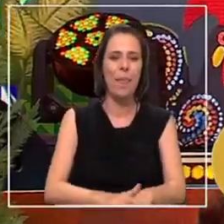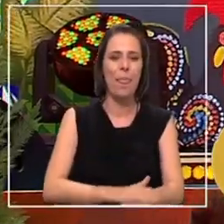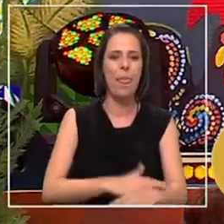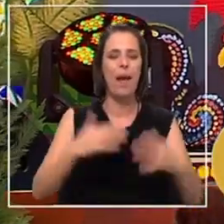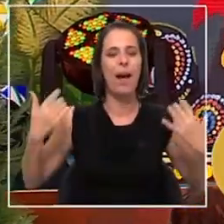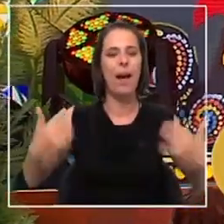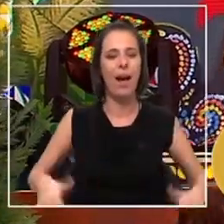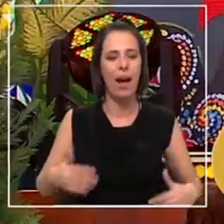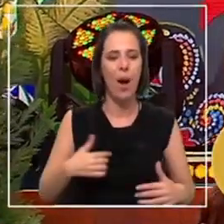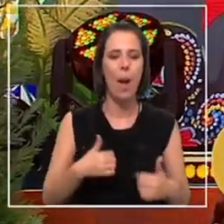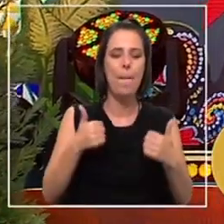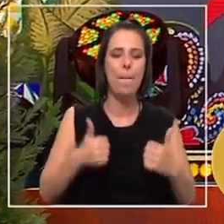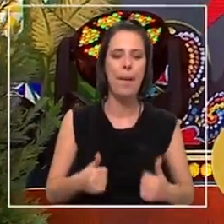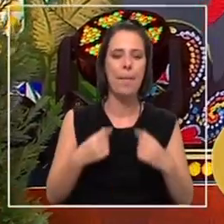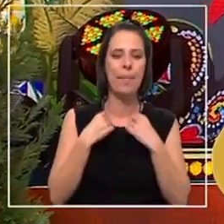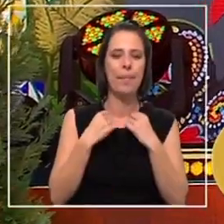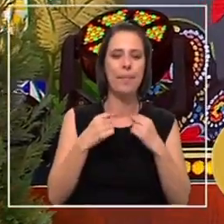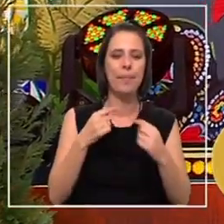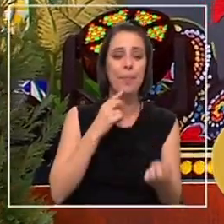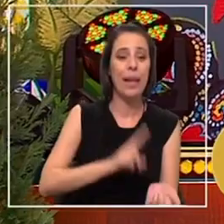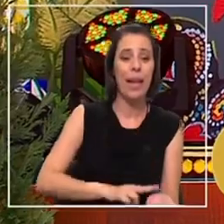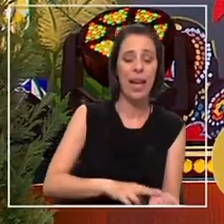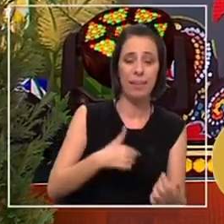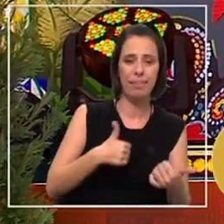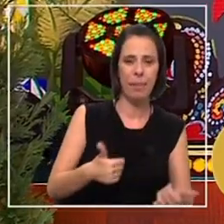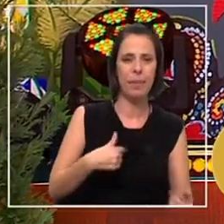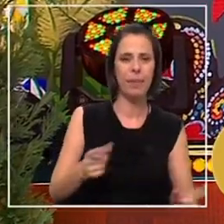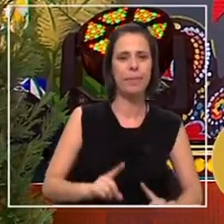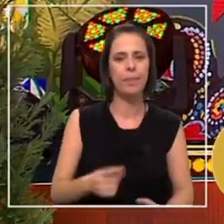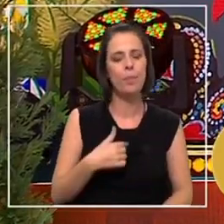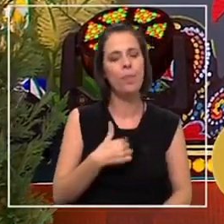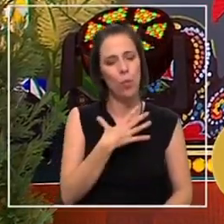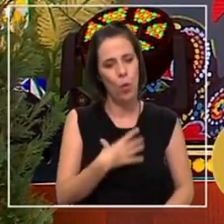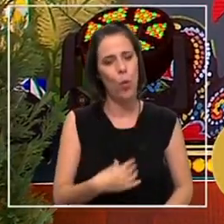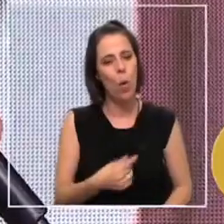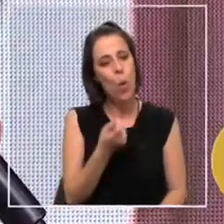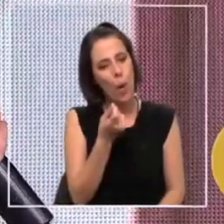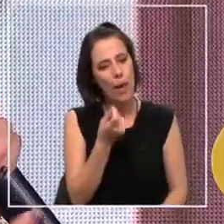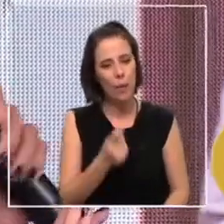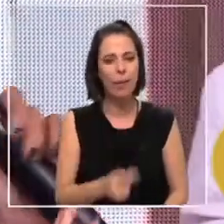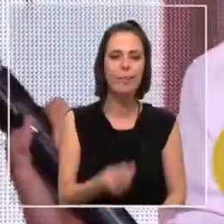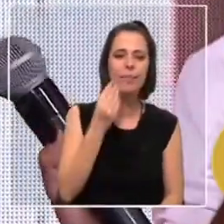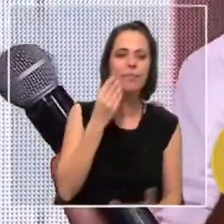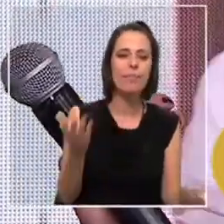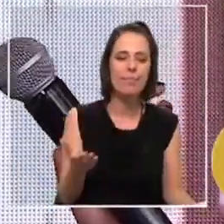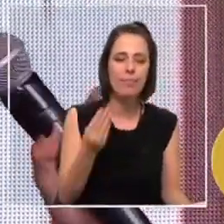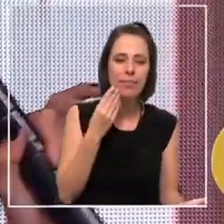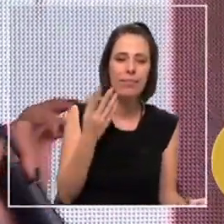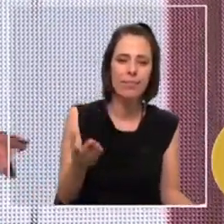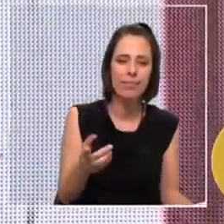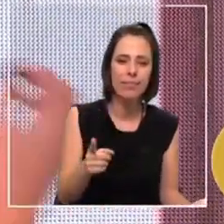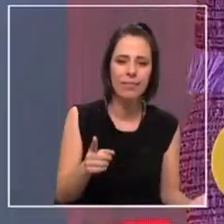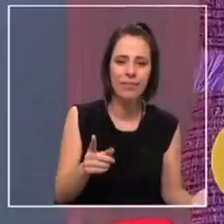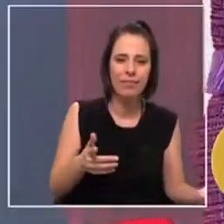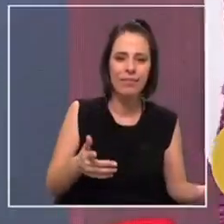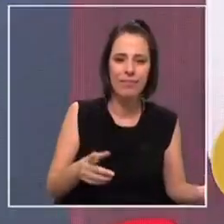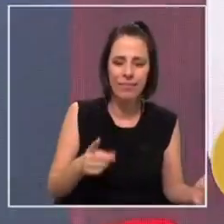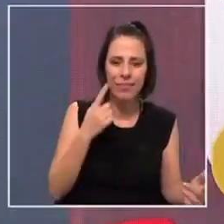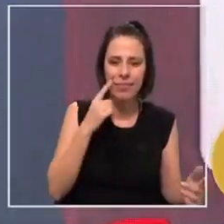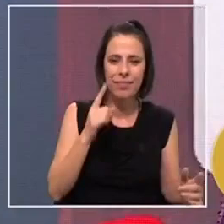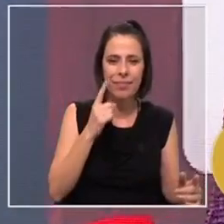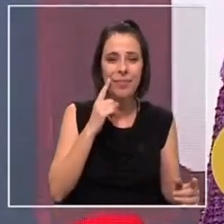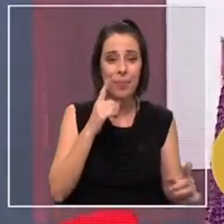eu ainda não estou assim muito bem neste ritmos pois não mas eu gosto como é que é como é que é assim